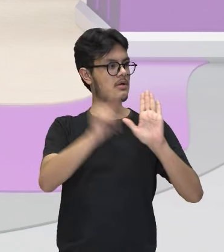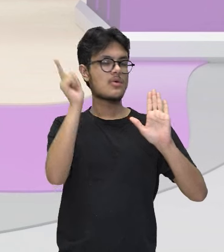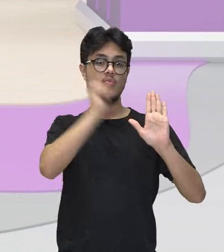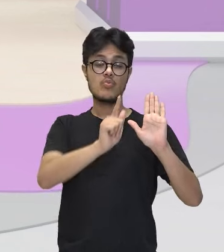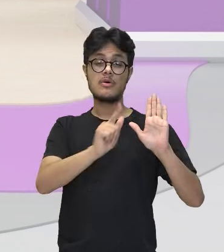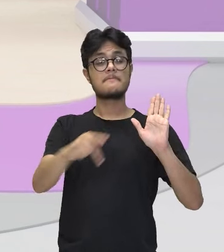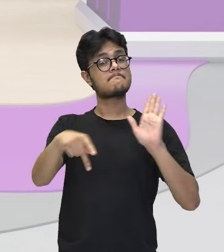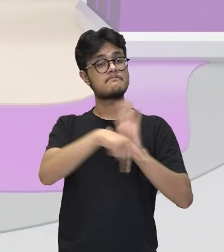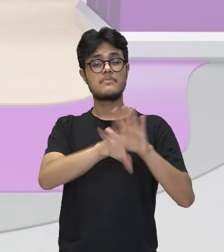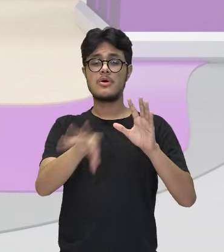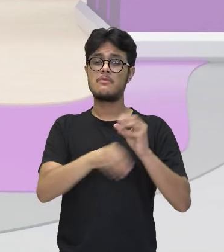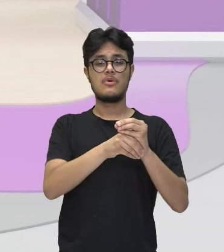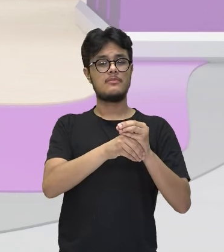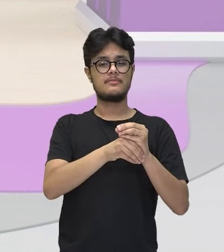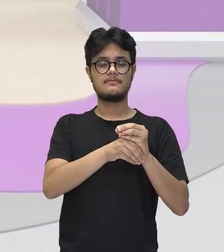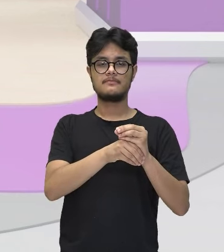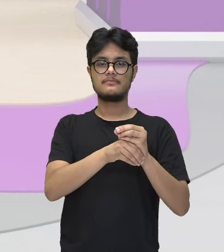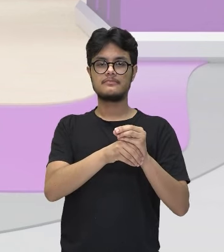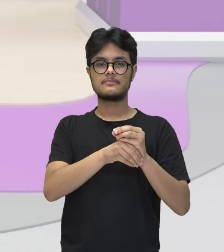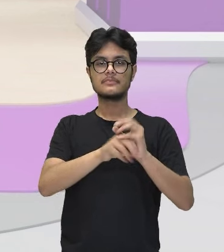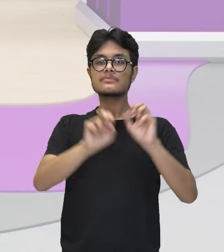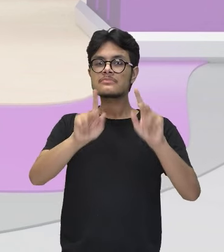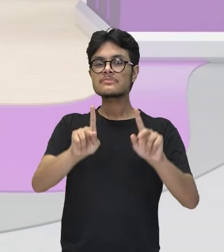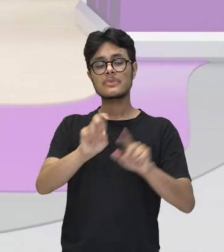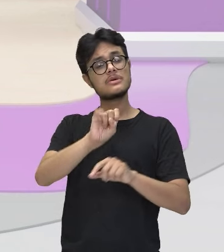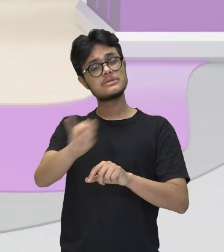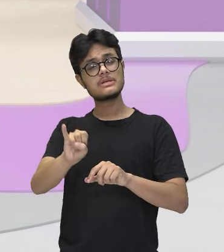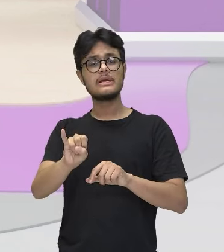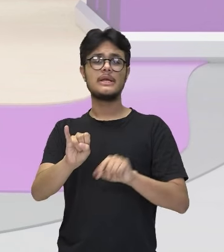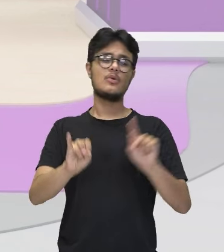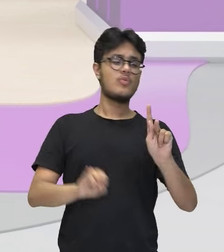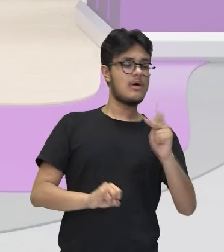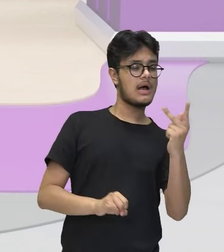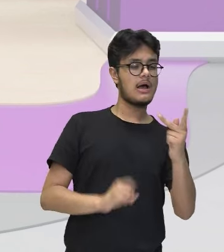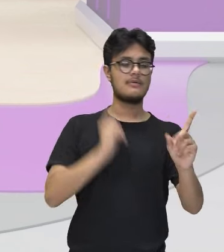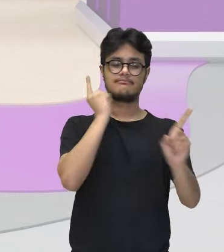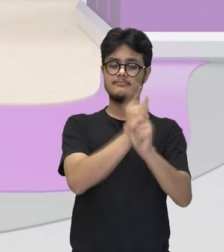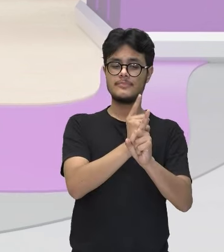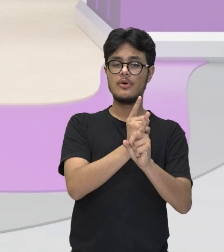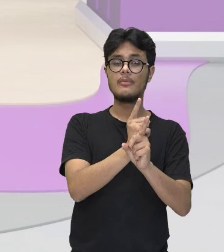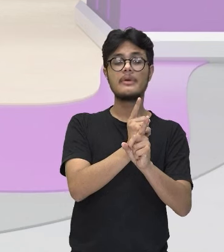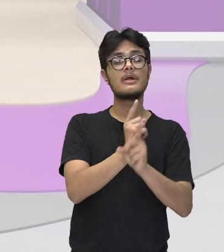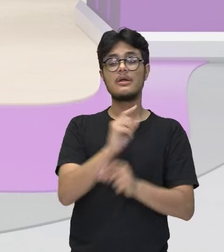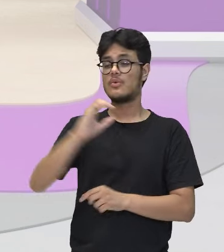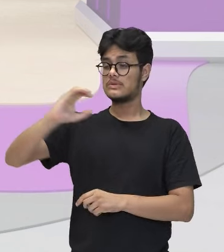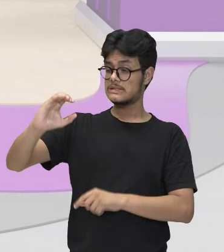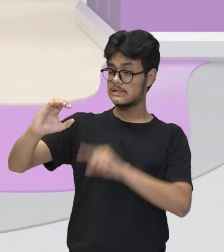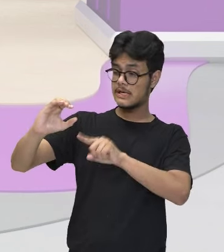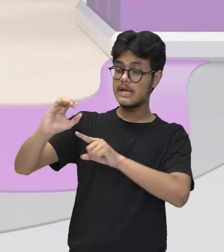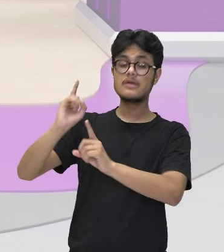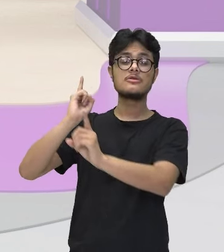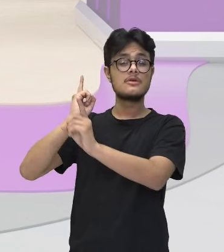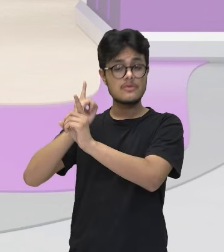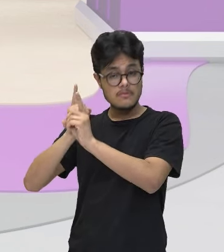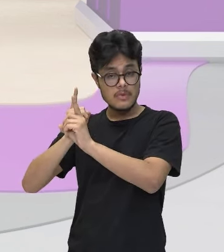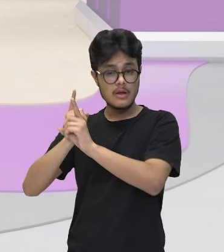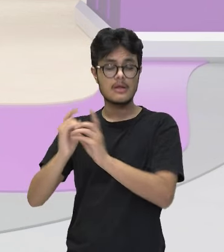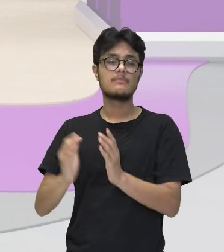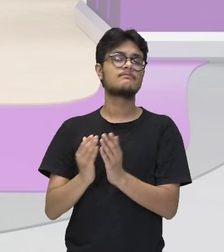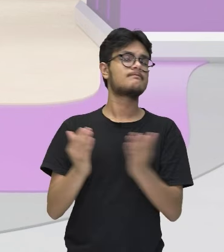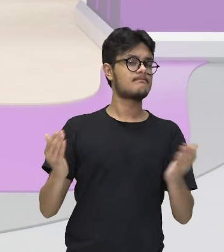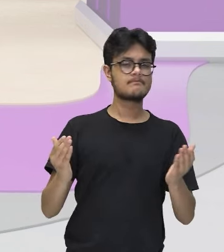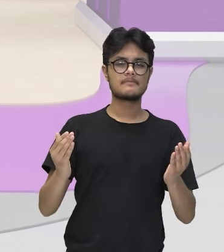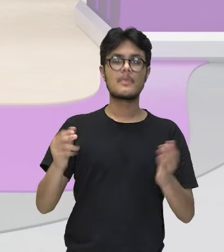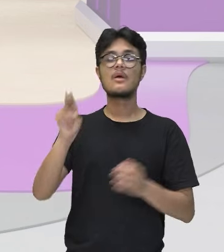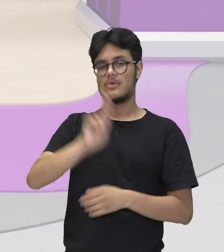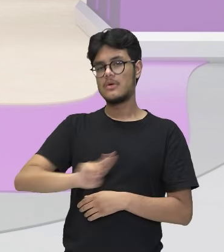a hipotenusa, ou os catetos, ou a altura, ou as projeções, a gente pode verificar qual dessas relações a gente pode utilizar para